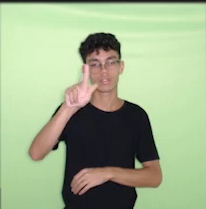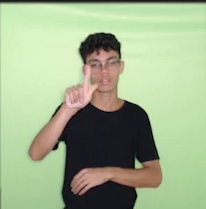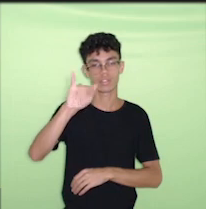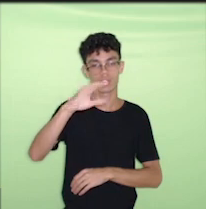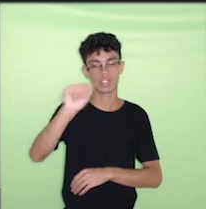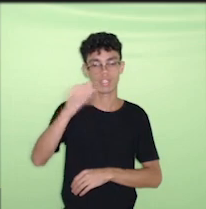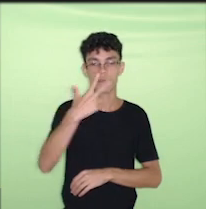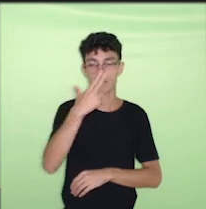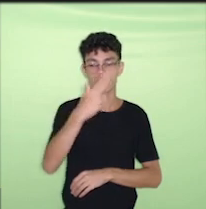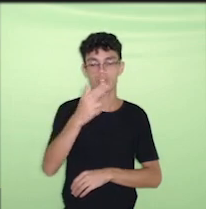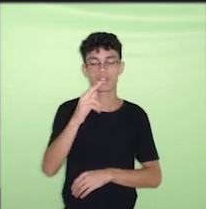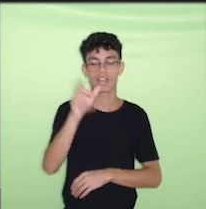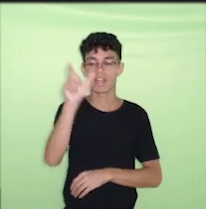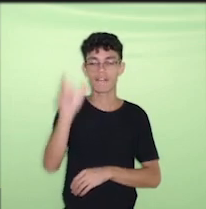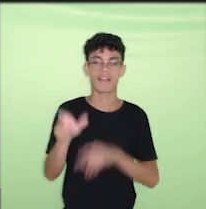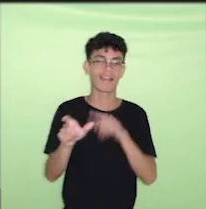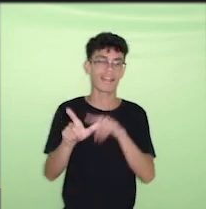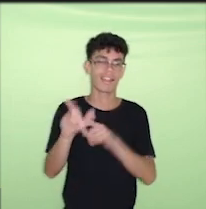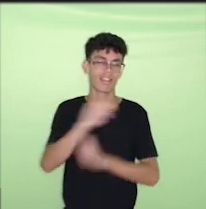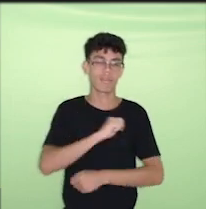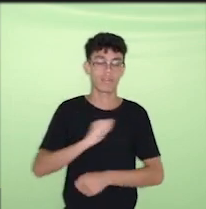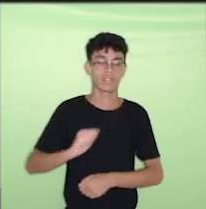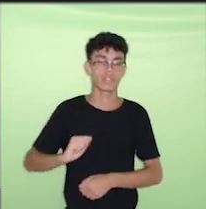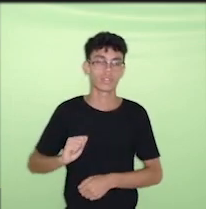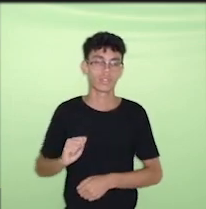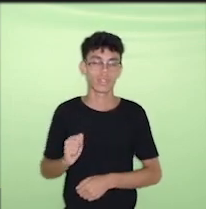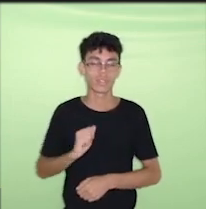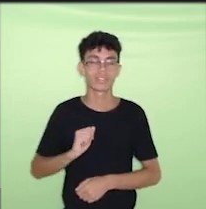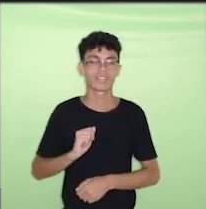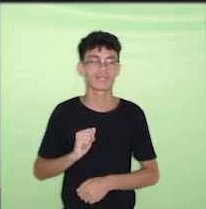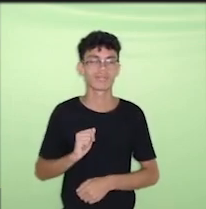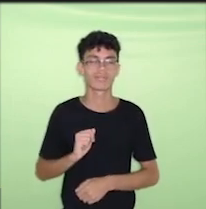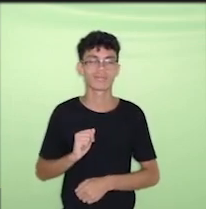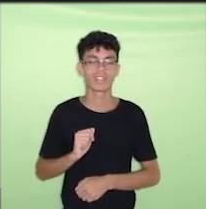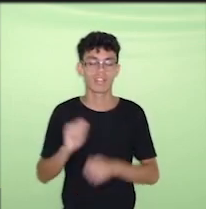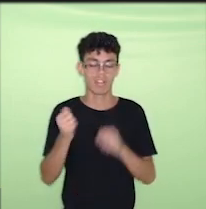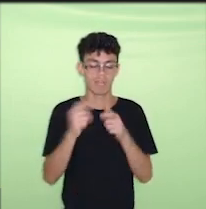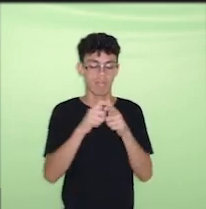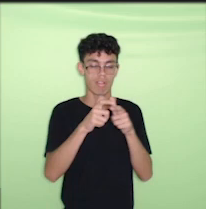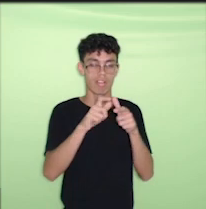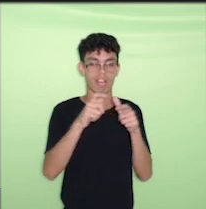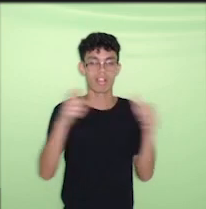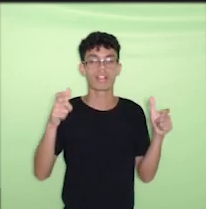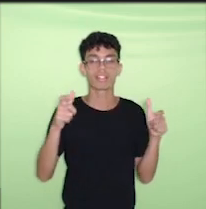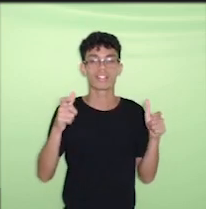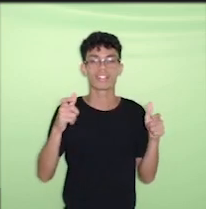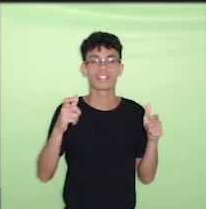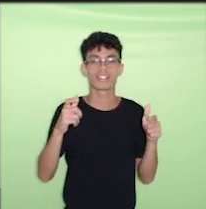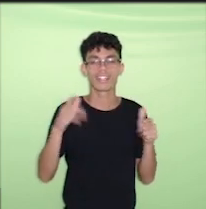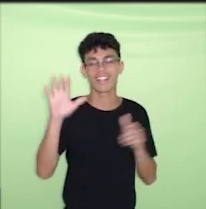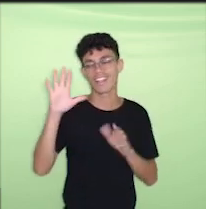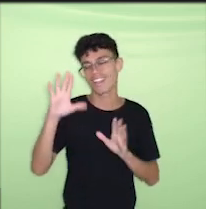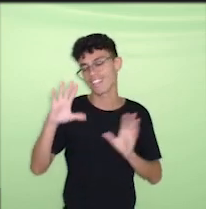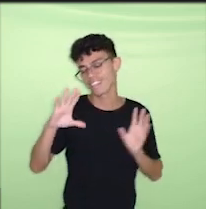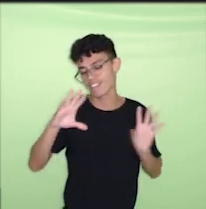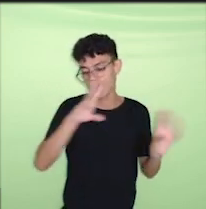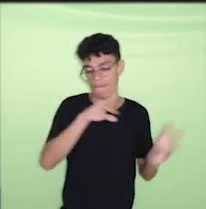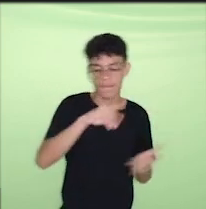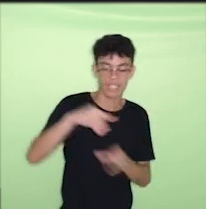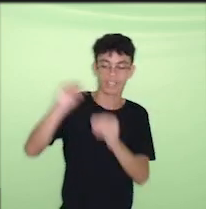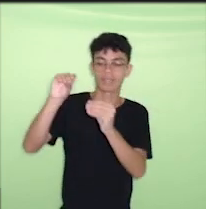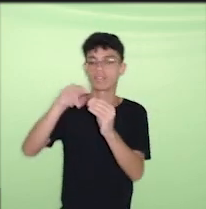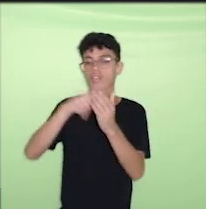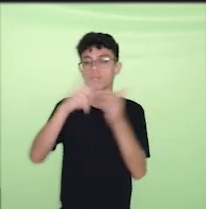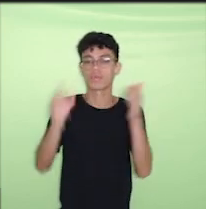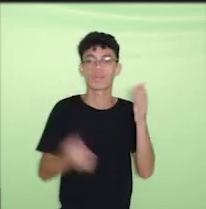Eu acho que a Hilda não é uma autora de imensa difusão, sabe? Isso vale para tudo da Hilda, para os